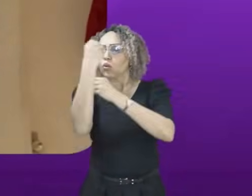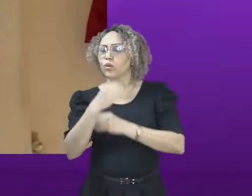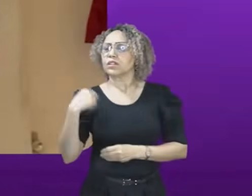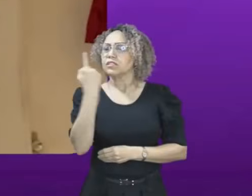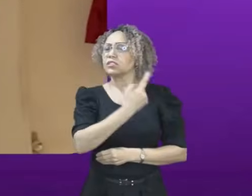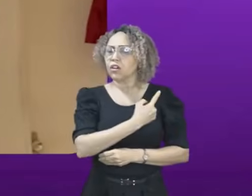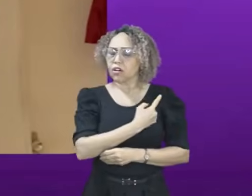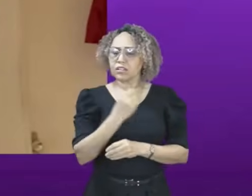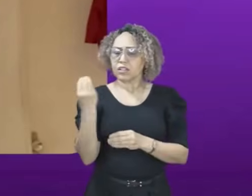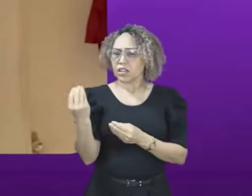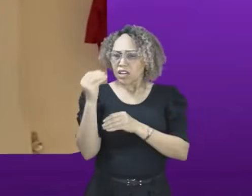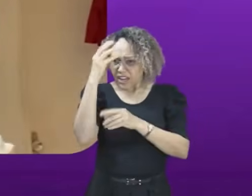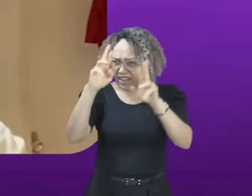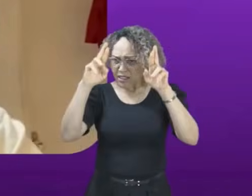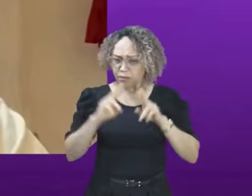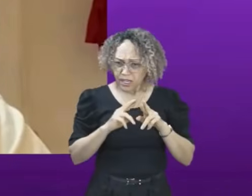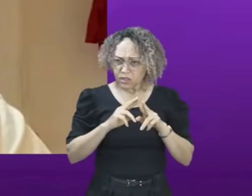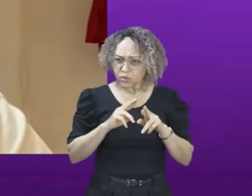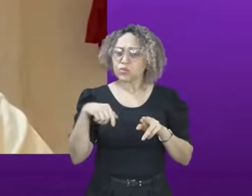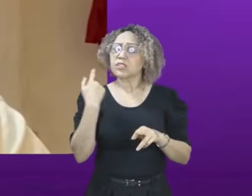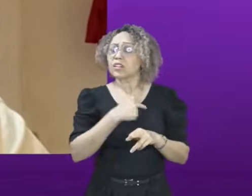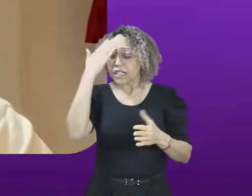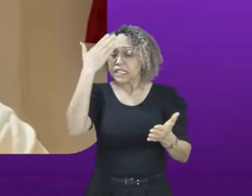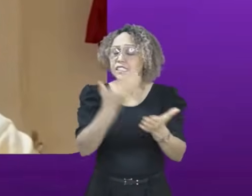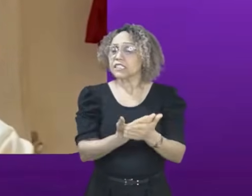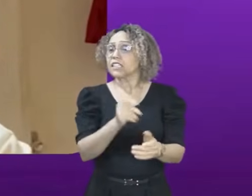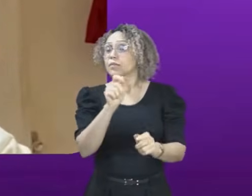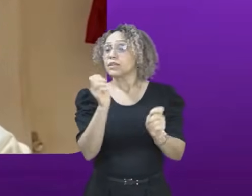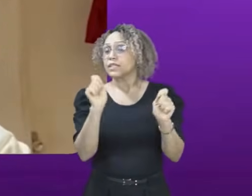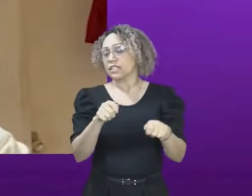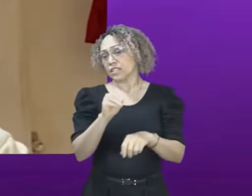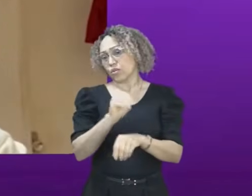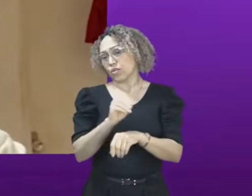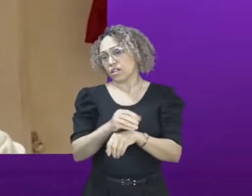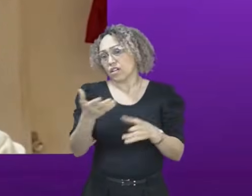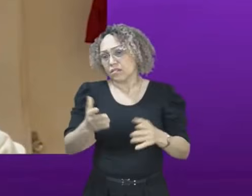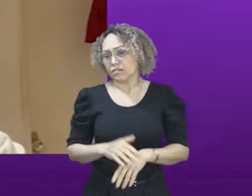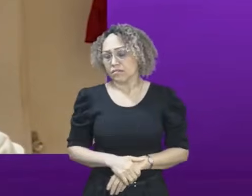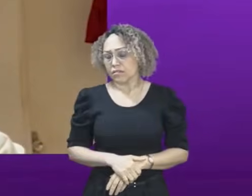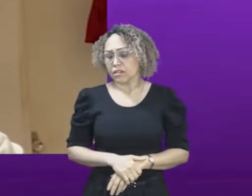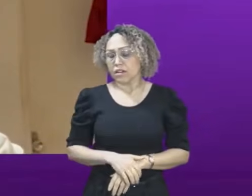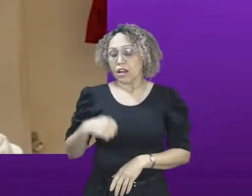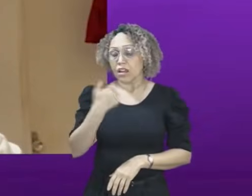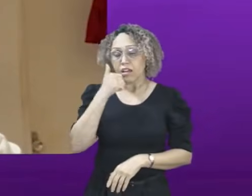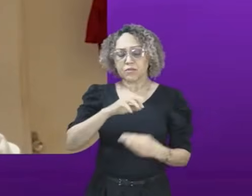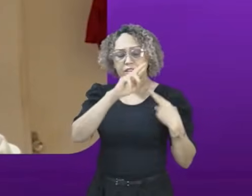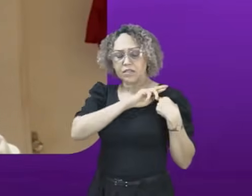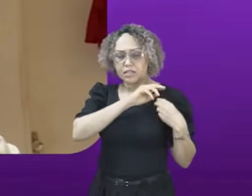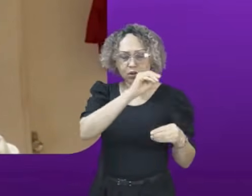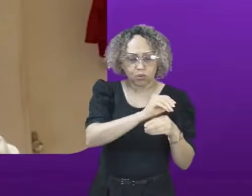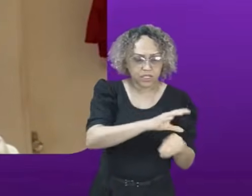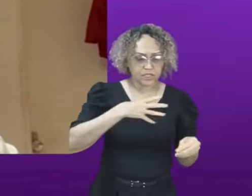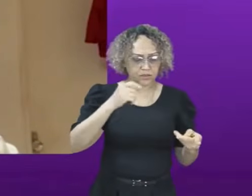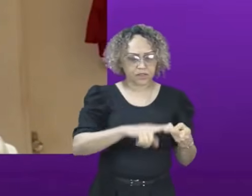gente acredita que deva ser cuidado, né? Então, somos nós que recebemos a responsabilidade de cuidar de filho, de